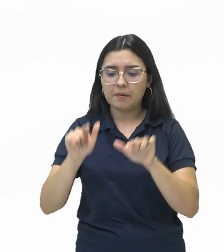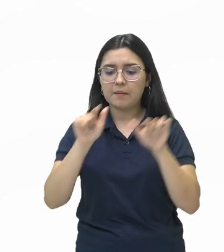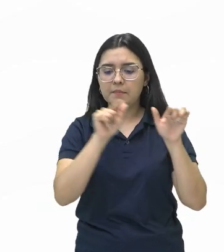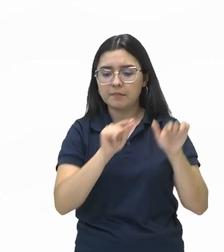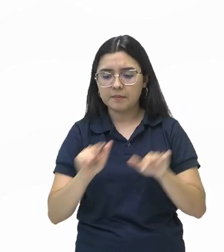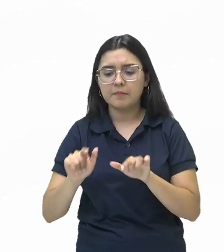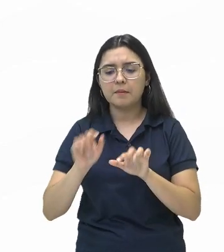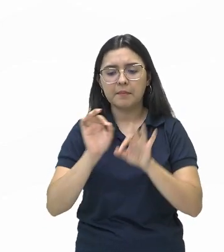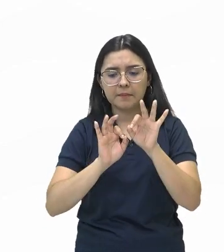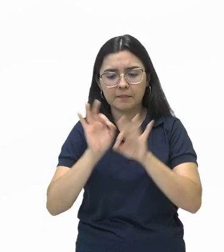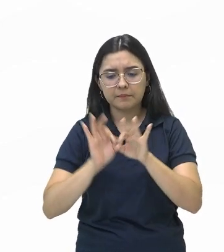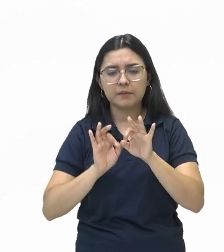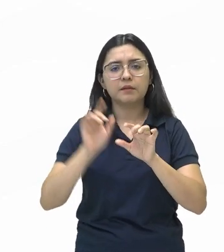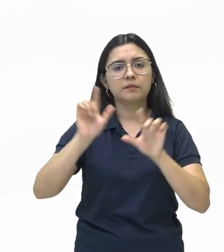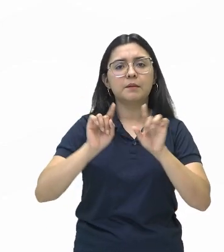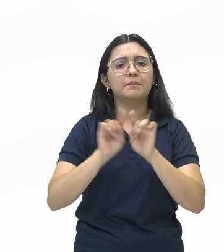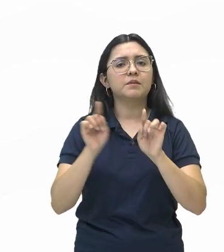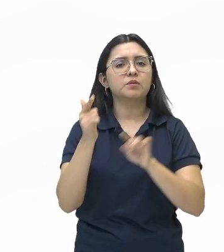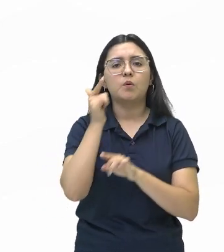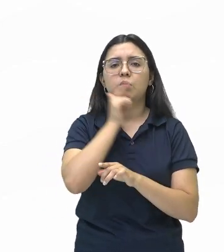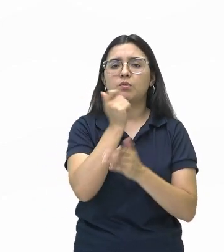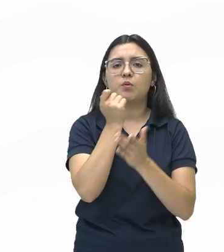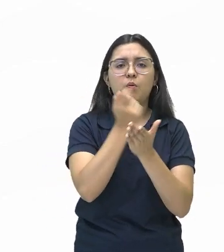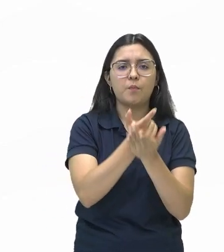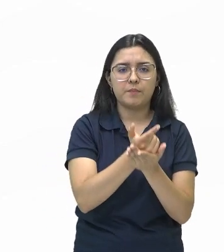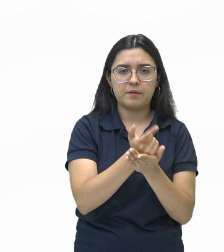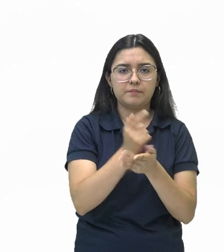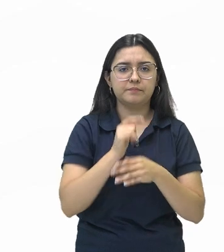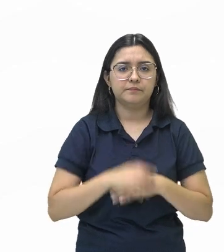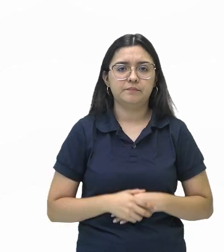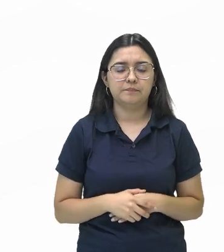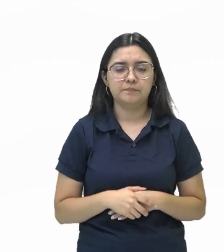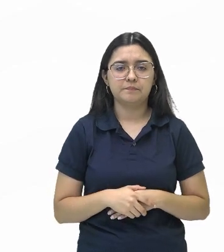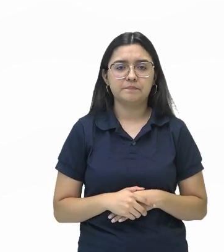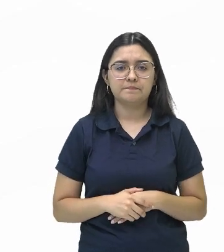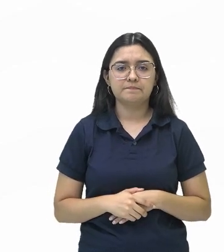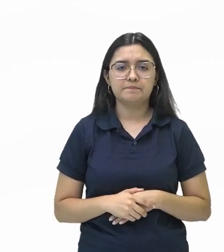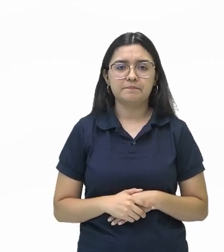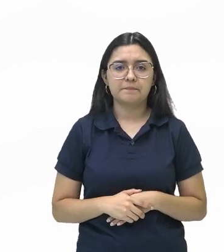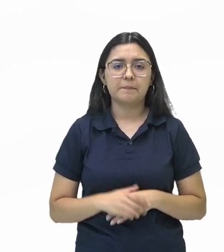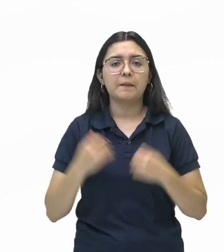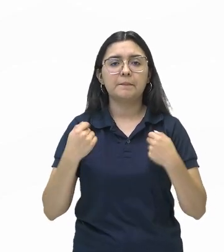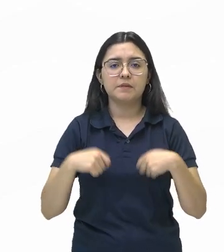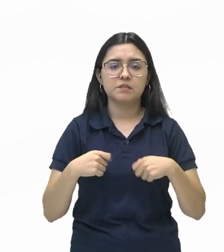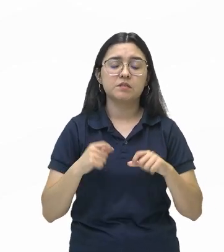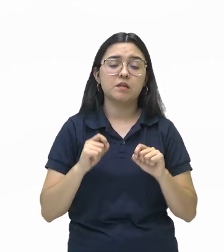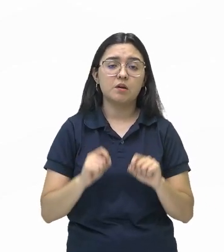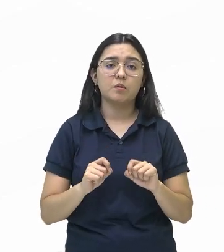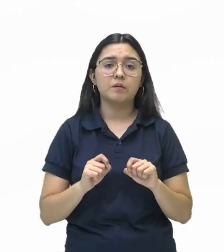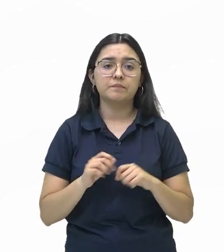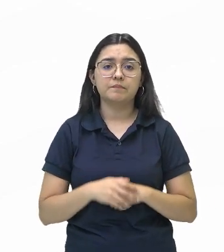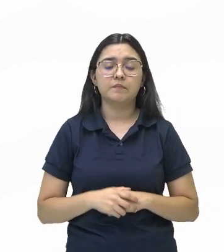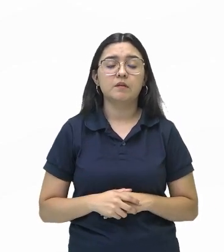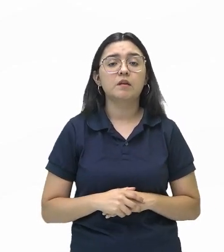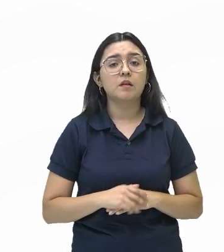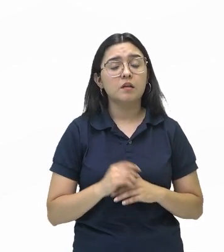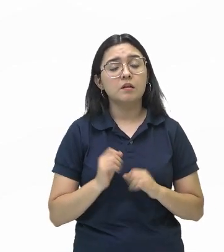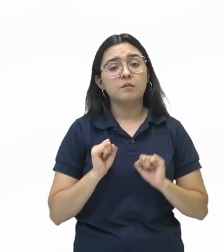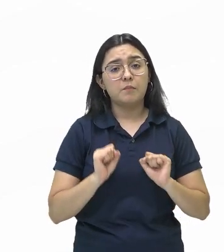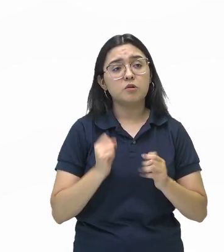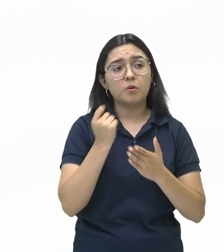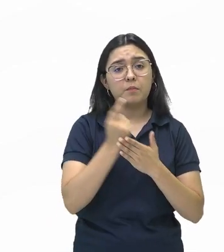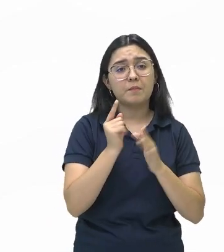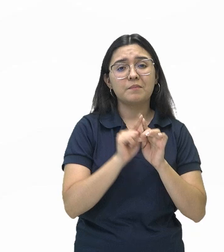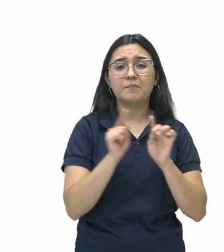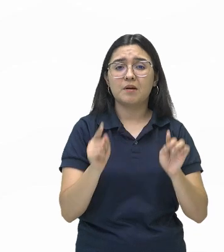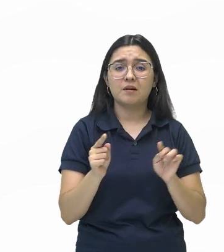tem acesso ao produto final, né? Ele vai ter que comprar e muitas vezes ele não tem